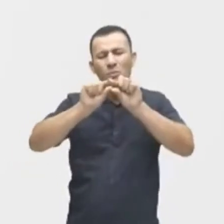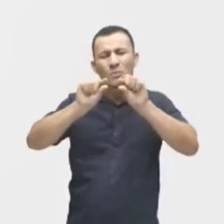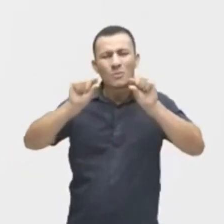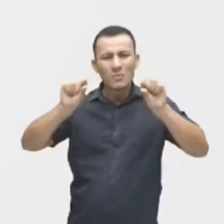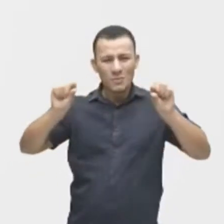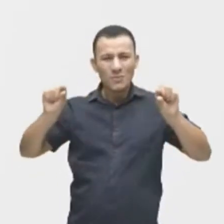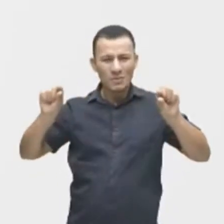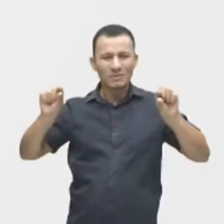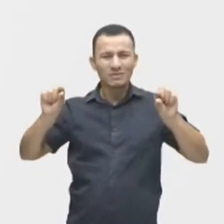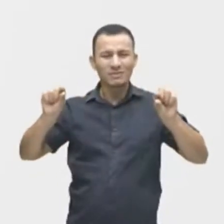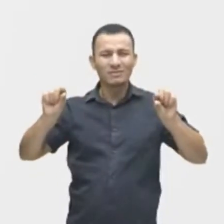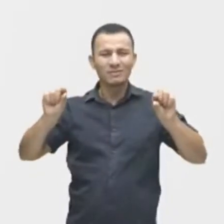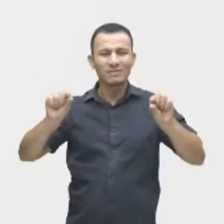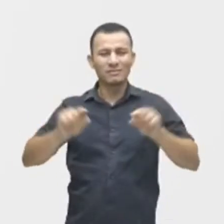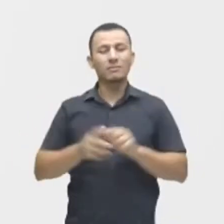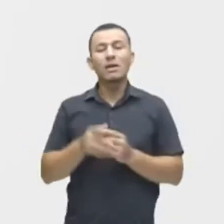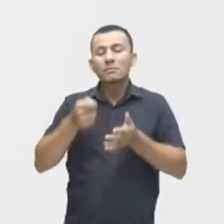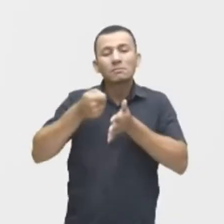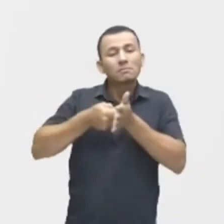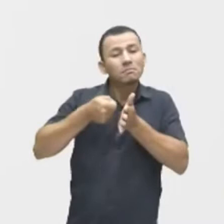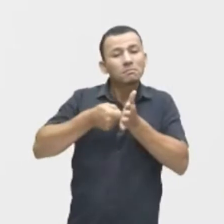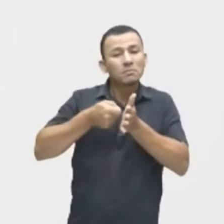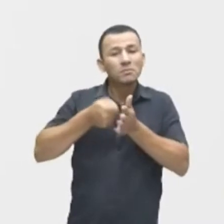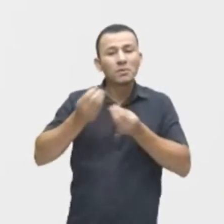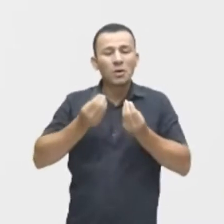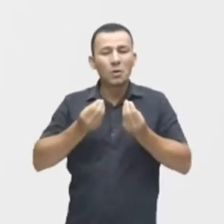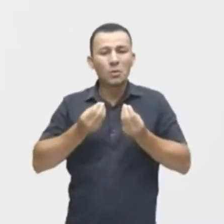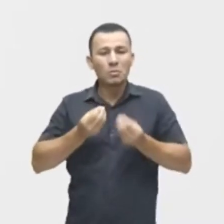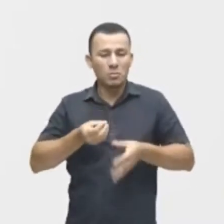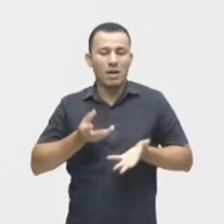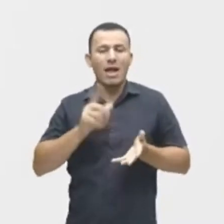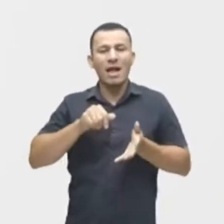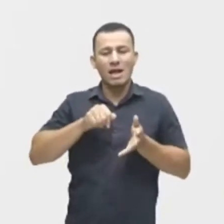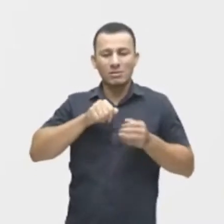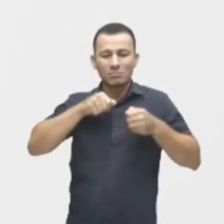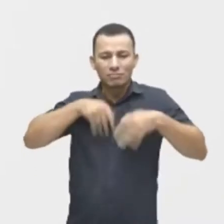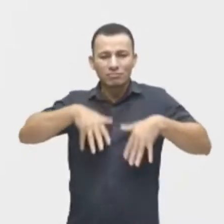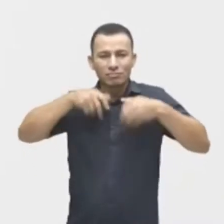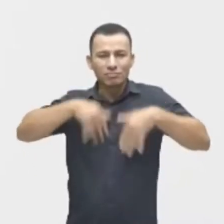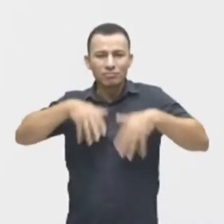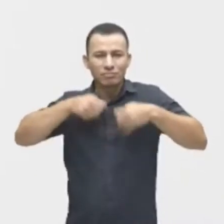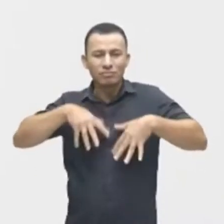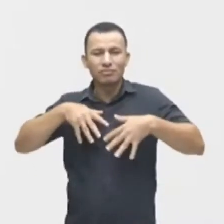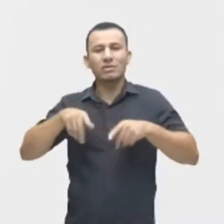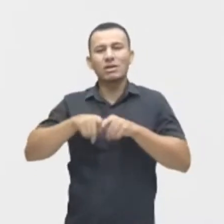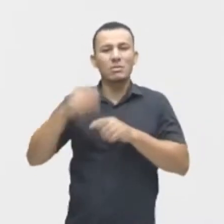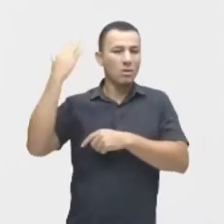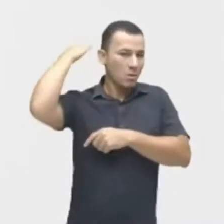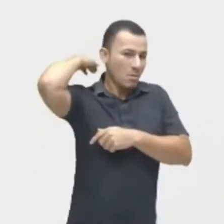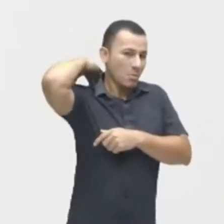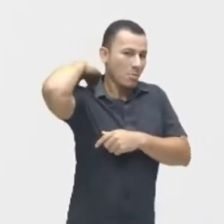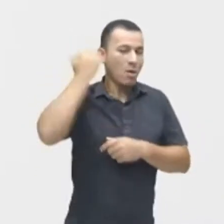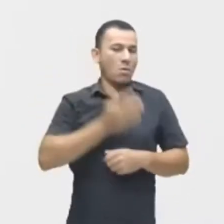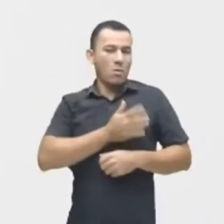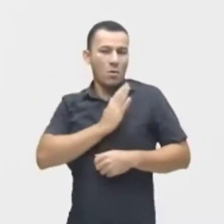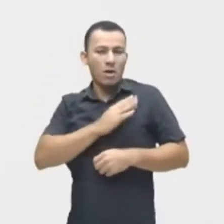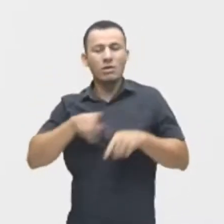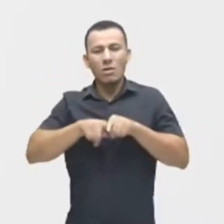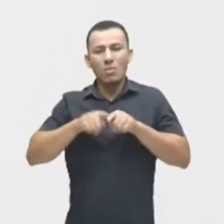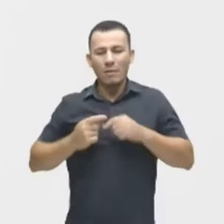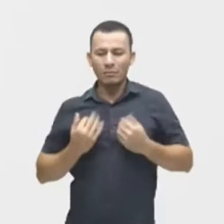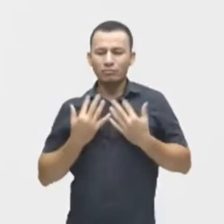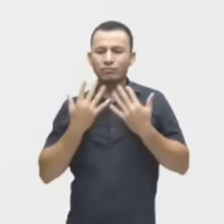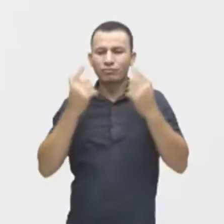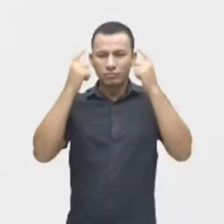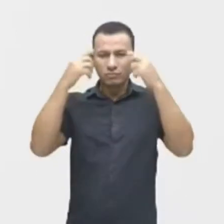ao mesmo tempo, tentar nutrir o coração, nutrir o pulmão e nutrir nosso cérebro e nutrir todas